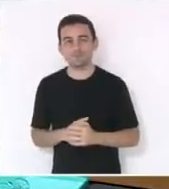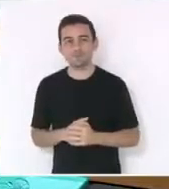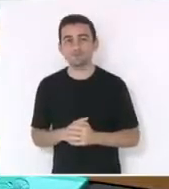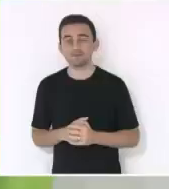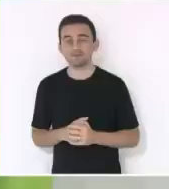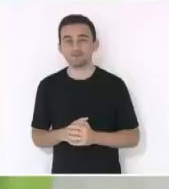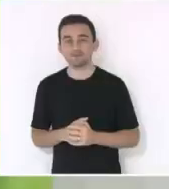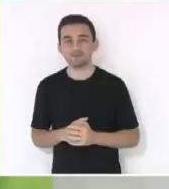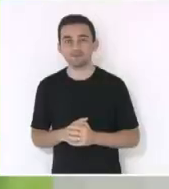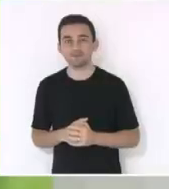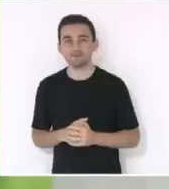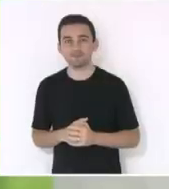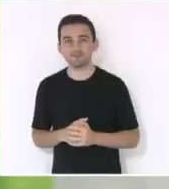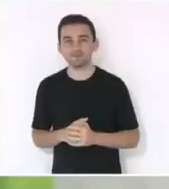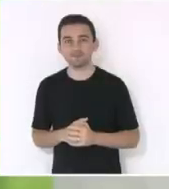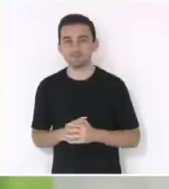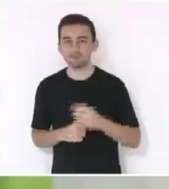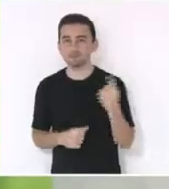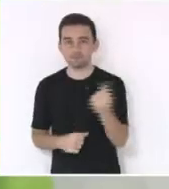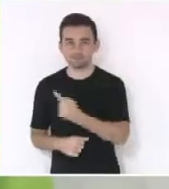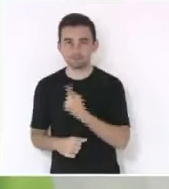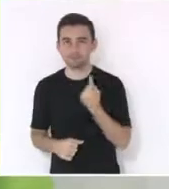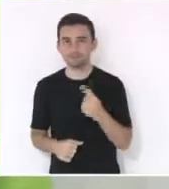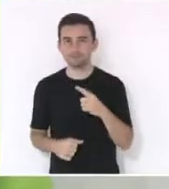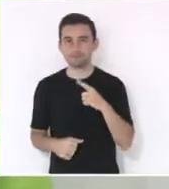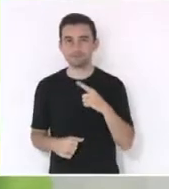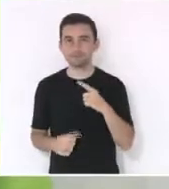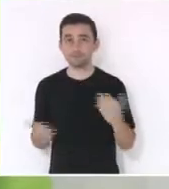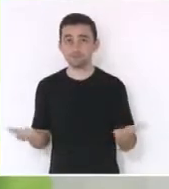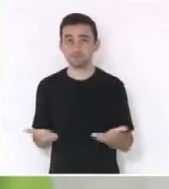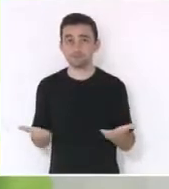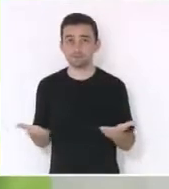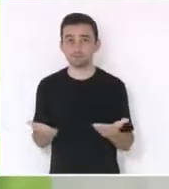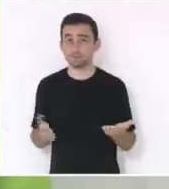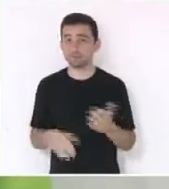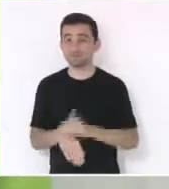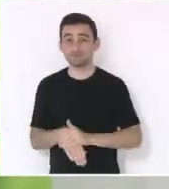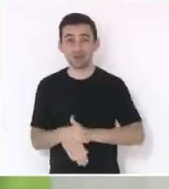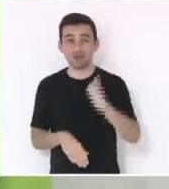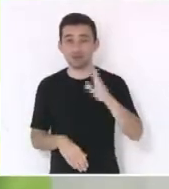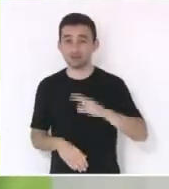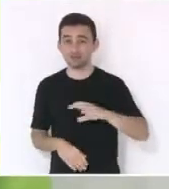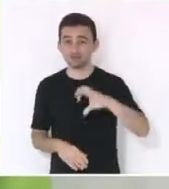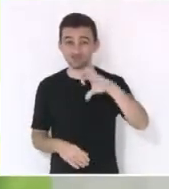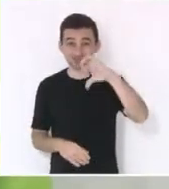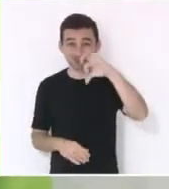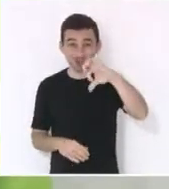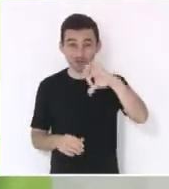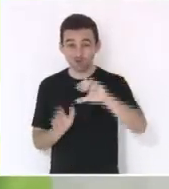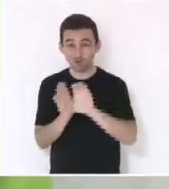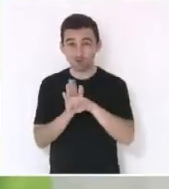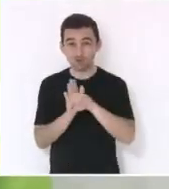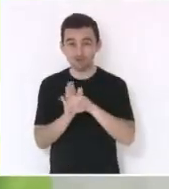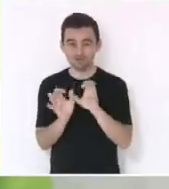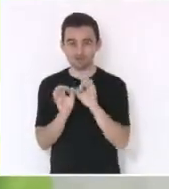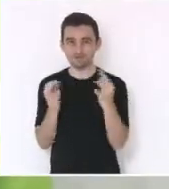Aliás, nós temos hoje mais de 9 conceitos de famílias,